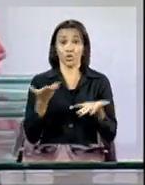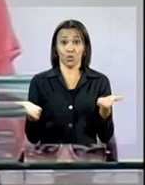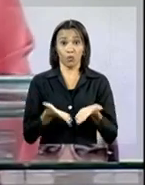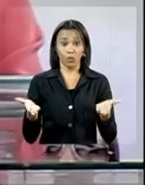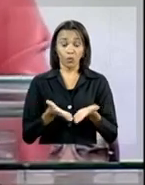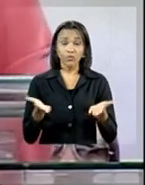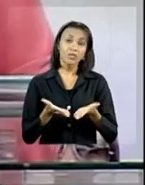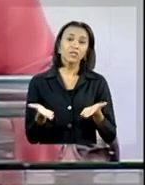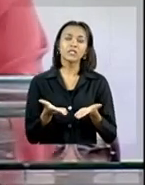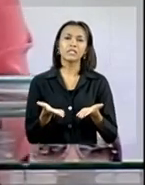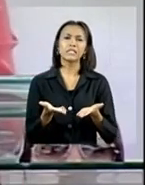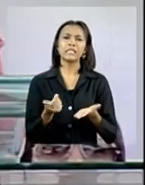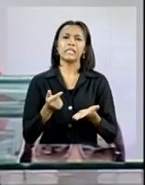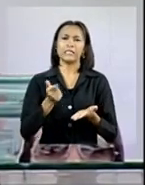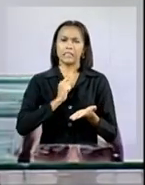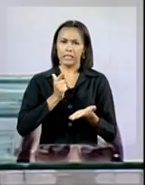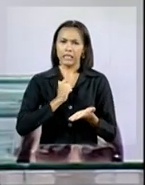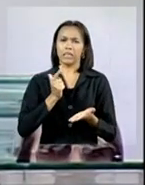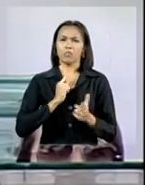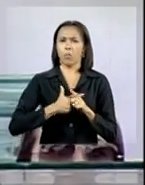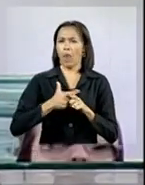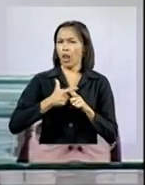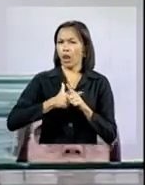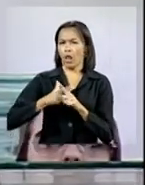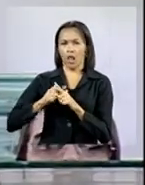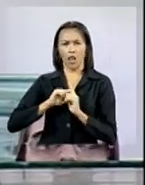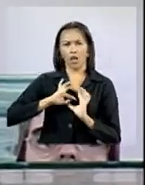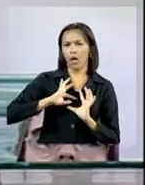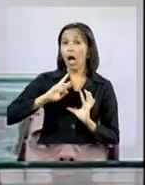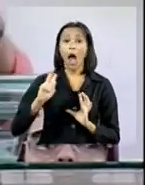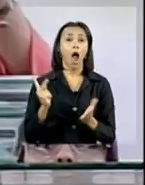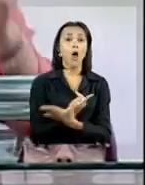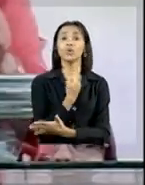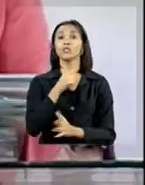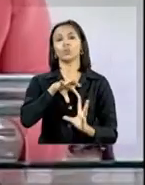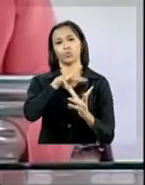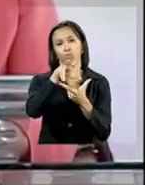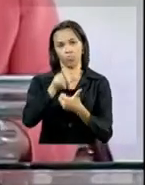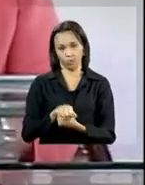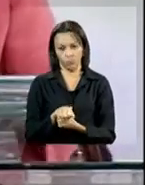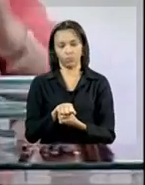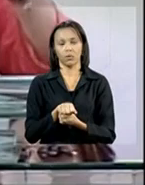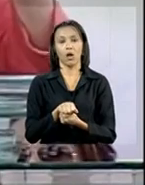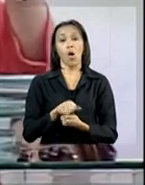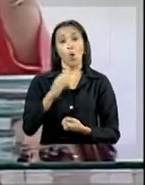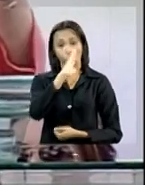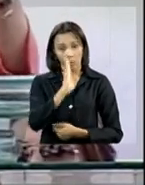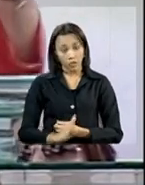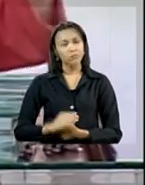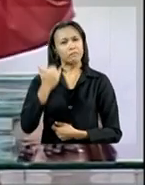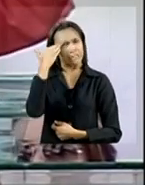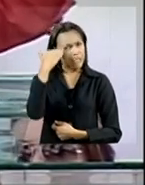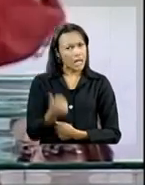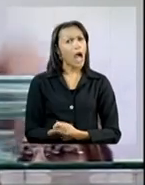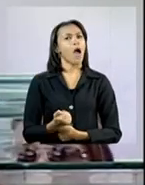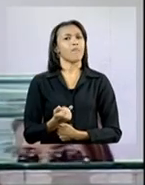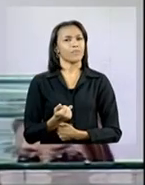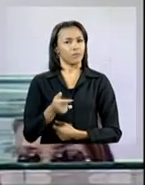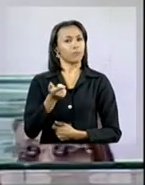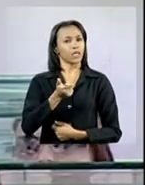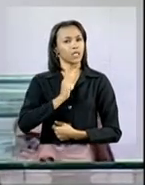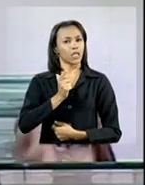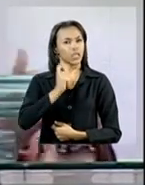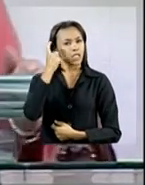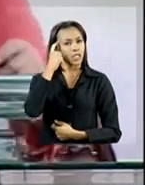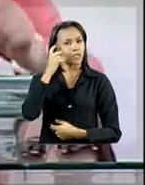enfrentando uma crise no mundo o Brasil sabe porque tem os pés